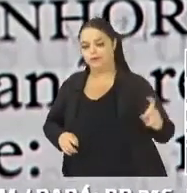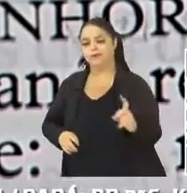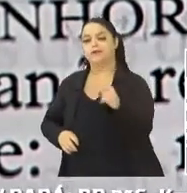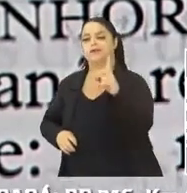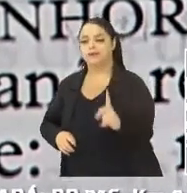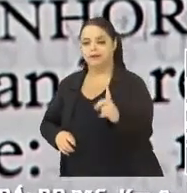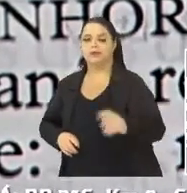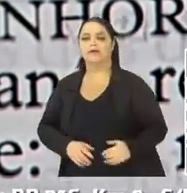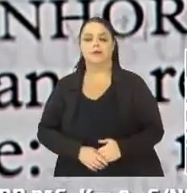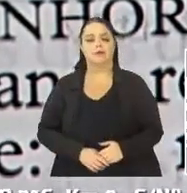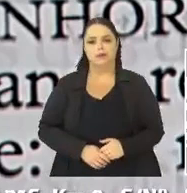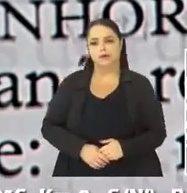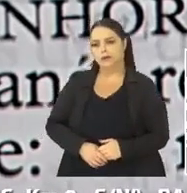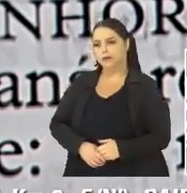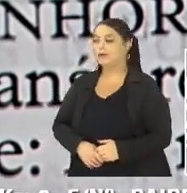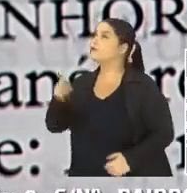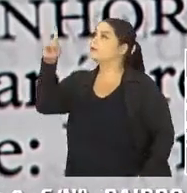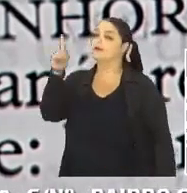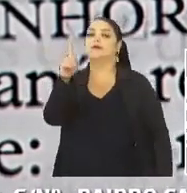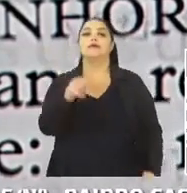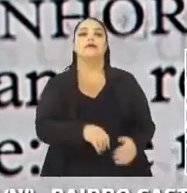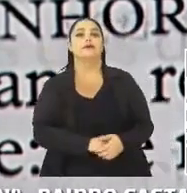né? Aí.